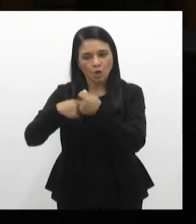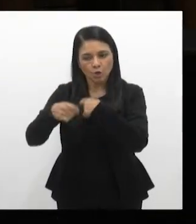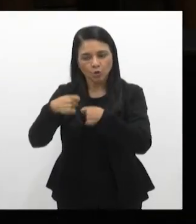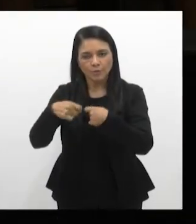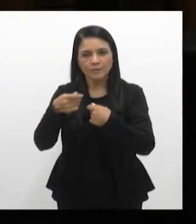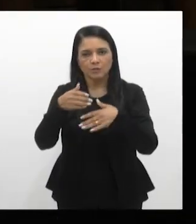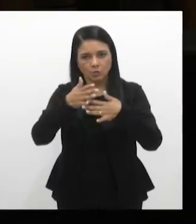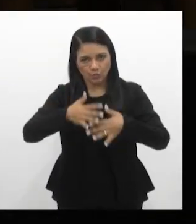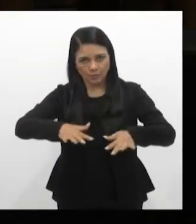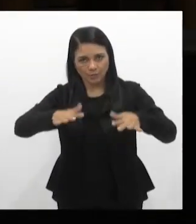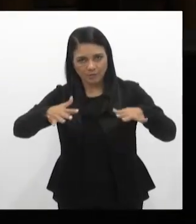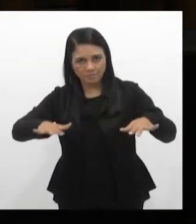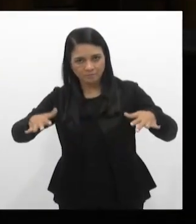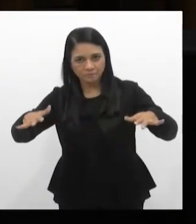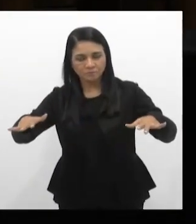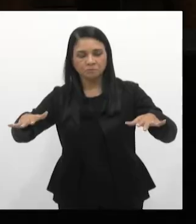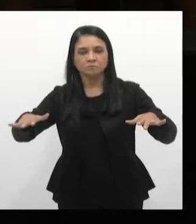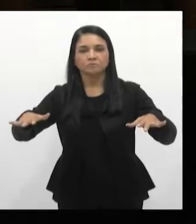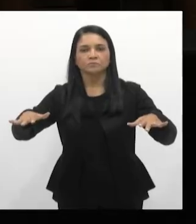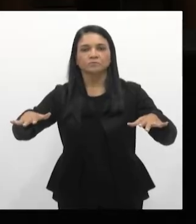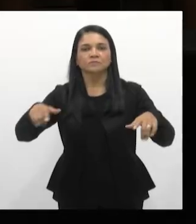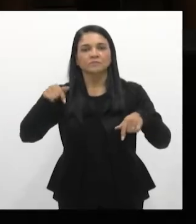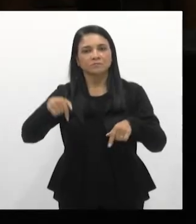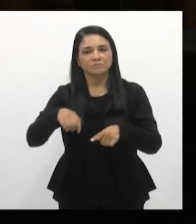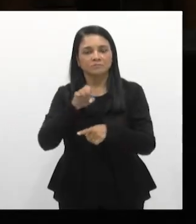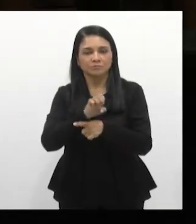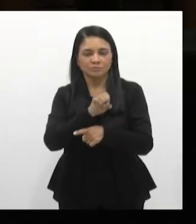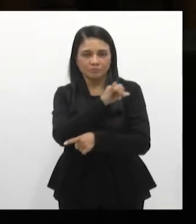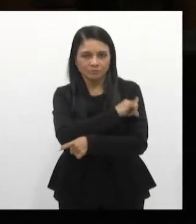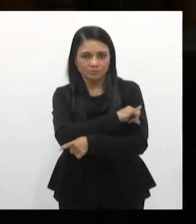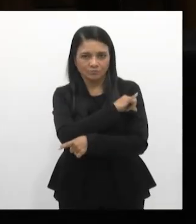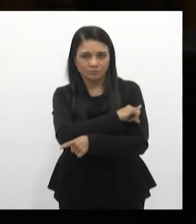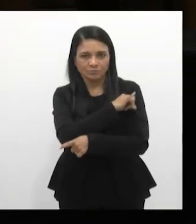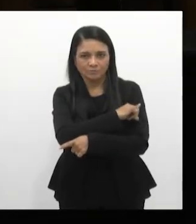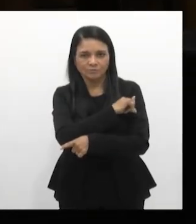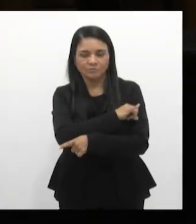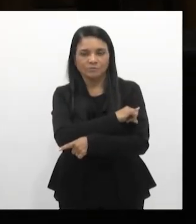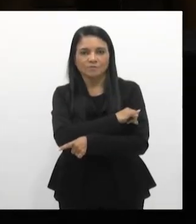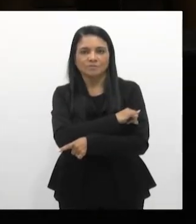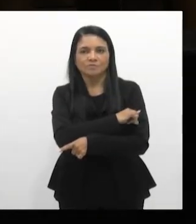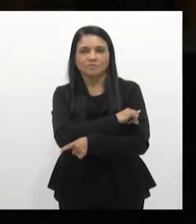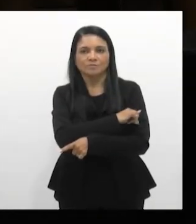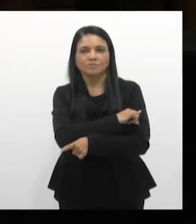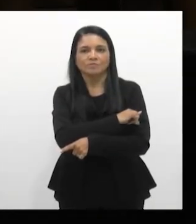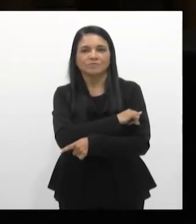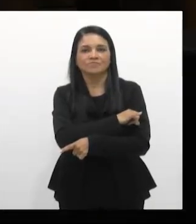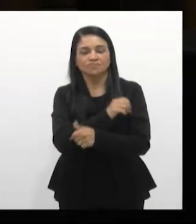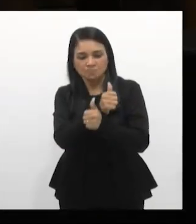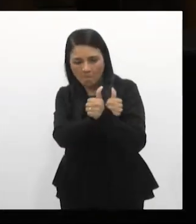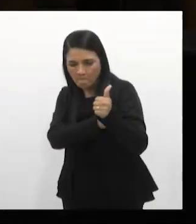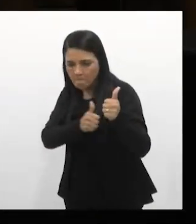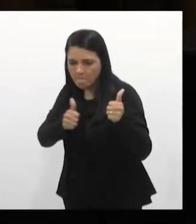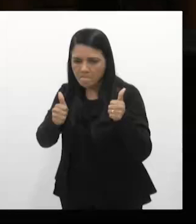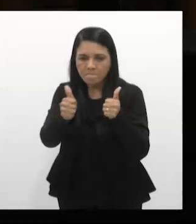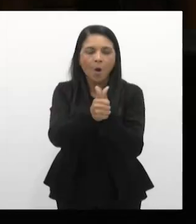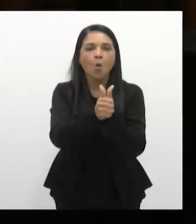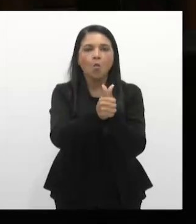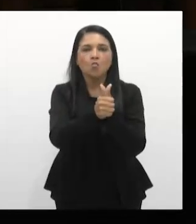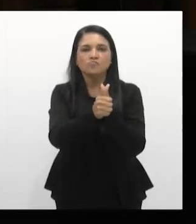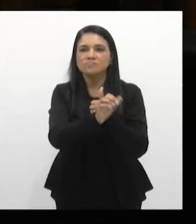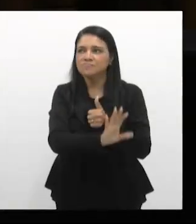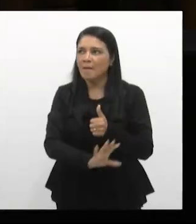Mar, que nós, aqui no estado do Rio de Janeiro, enquanto estado, saímos na frente dos demais